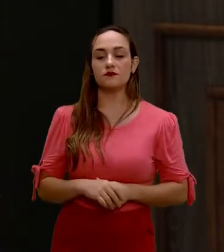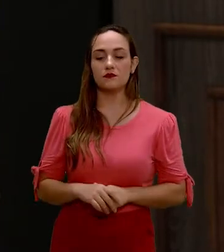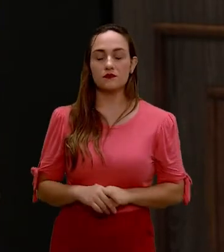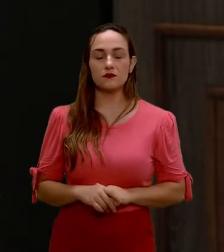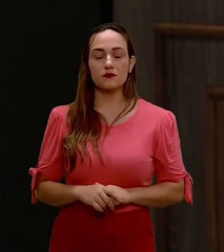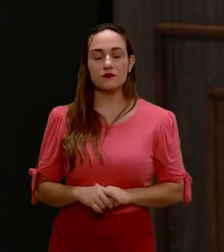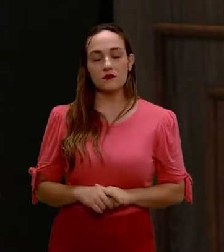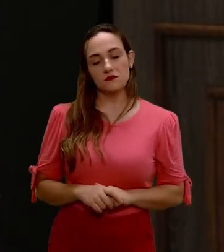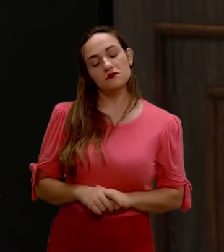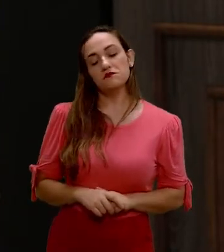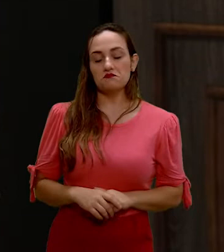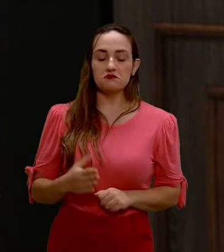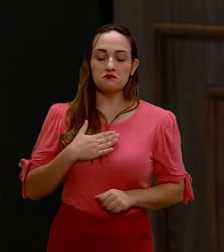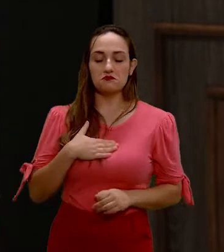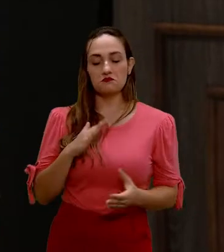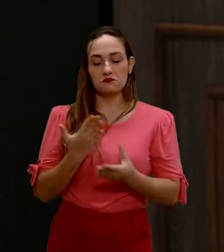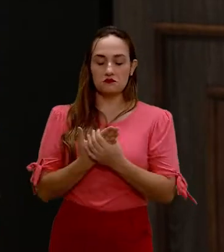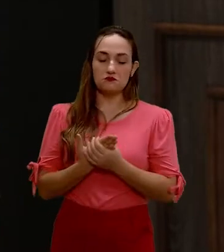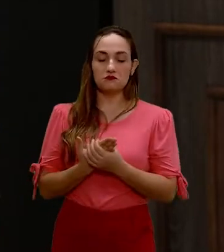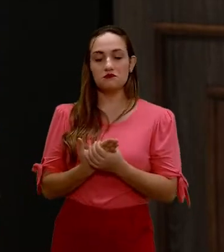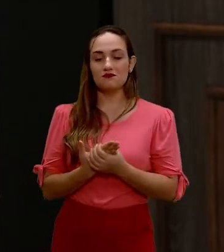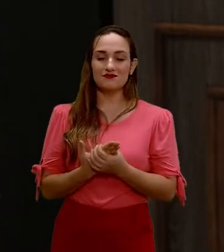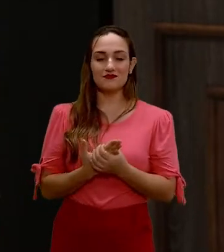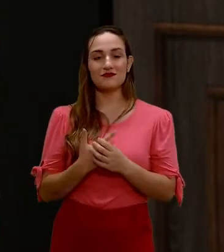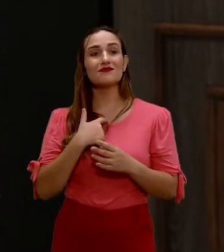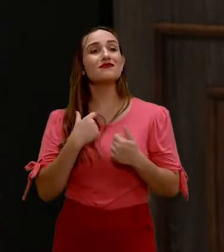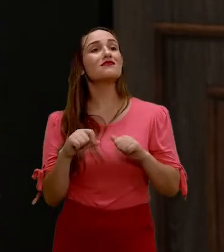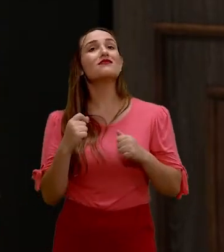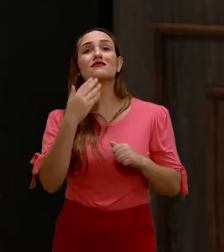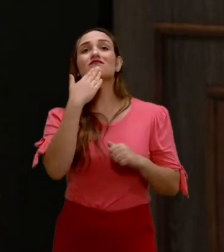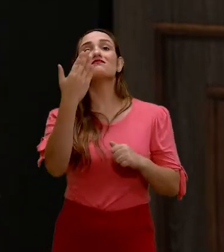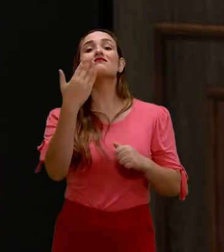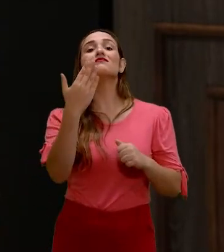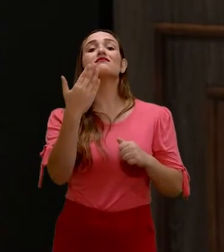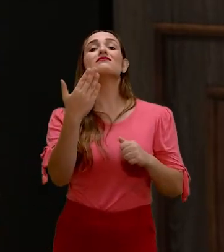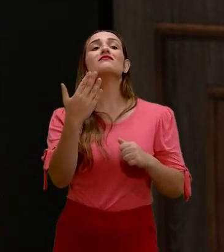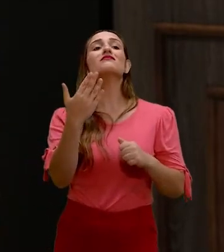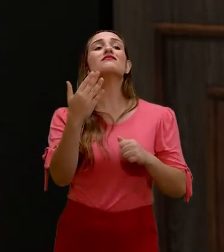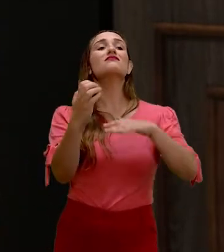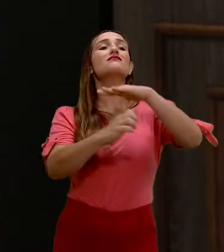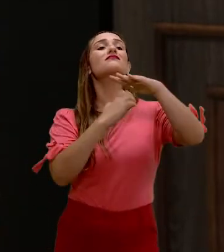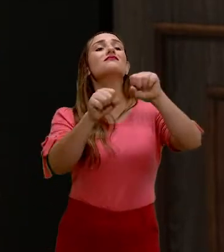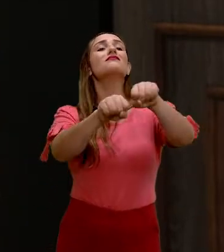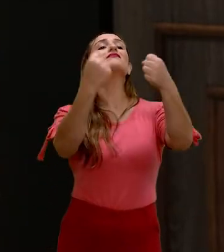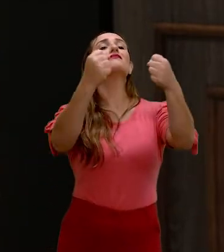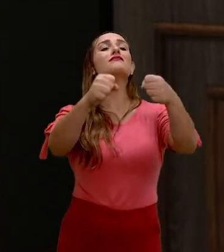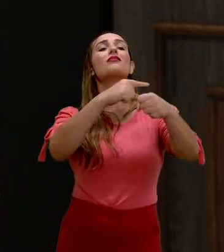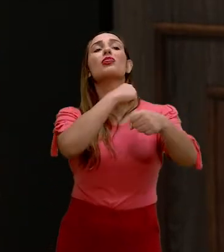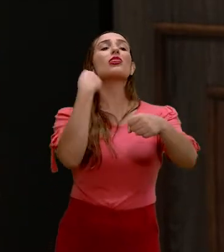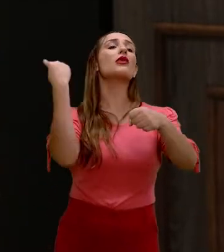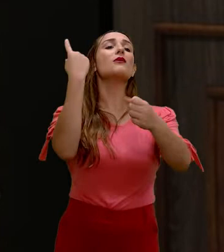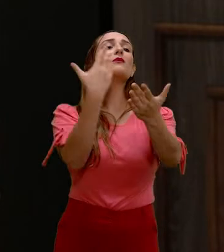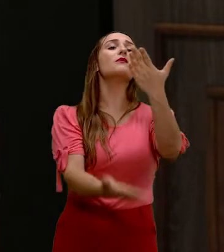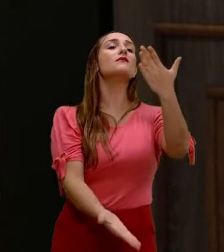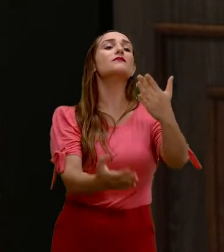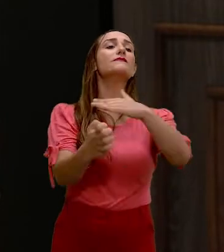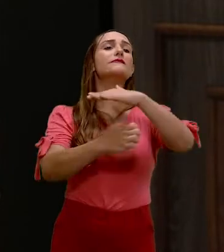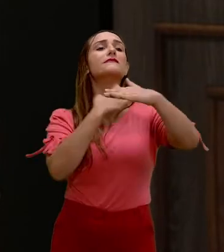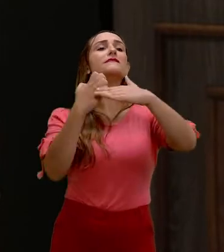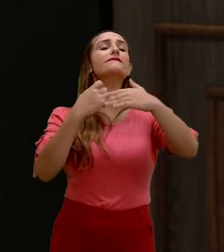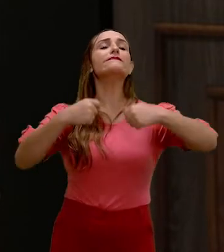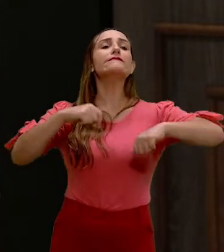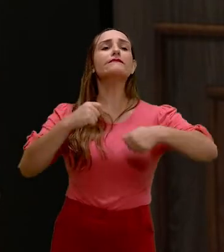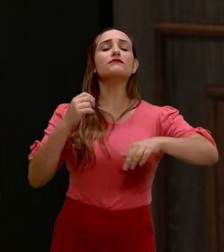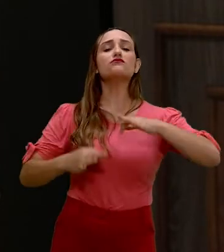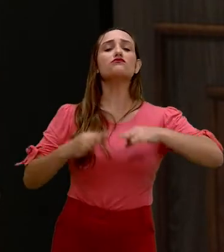um processo de quebra ou de falência, que às vezes você tem que